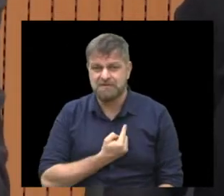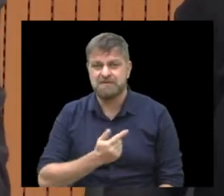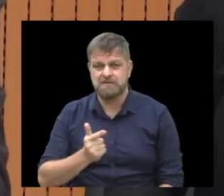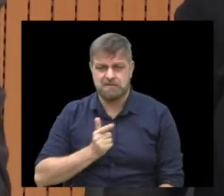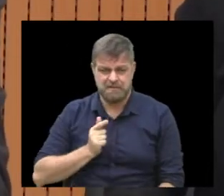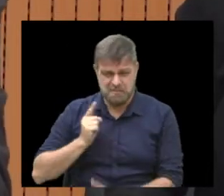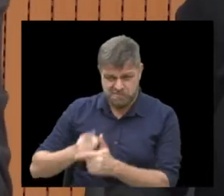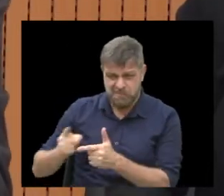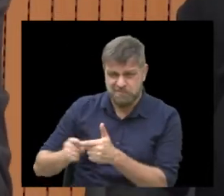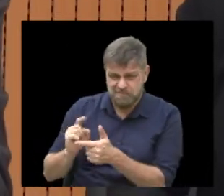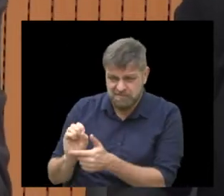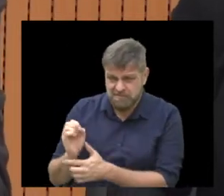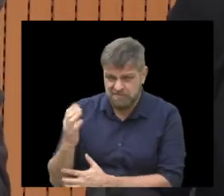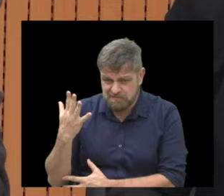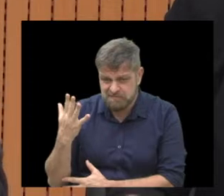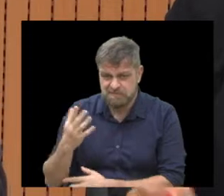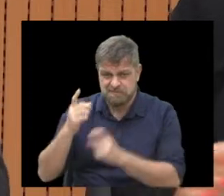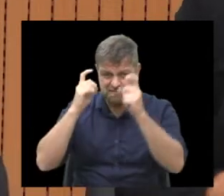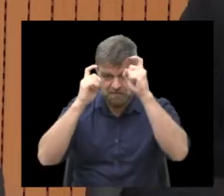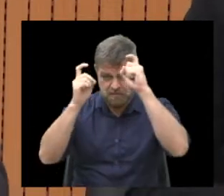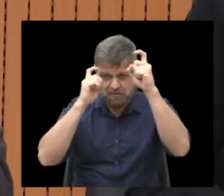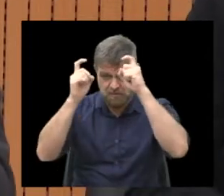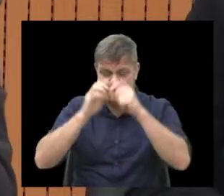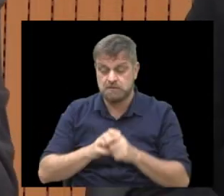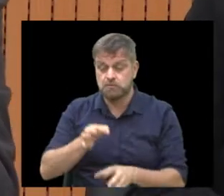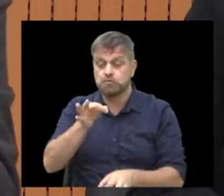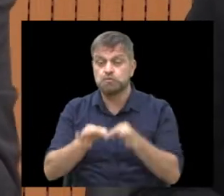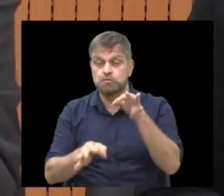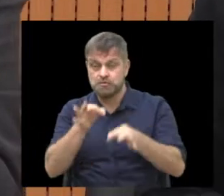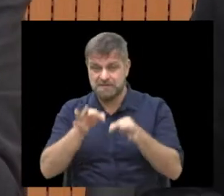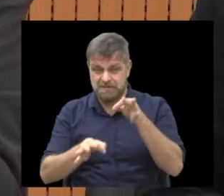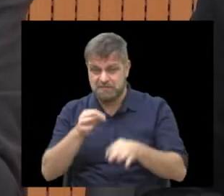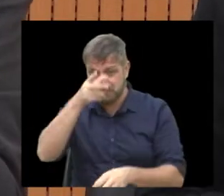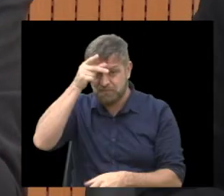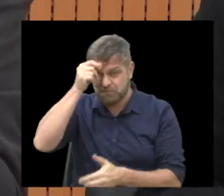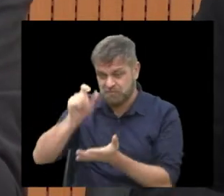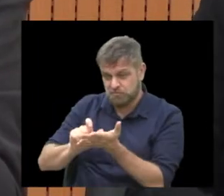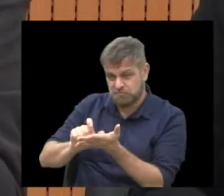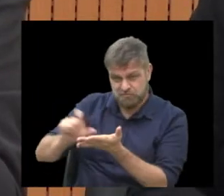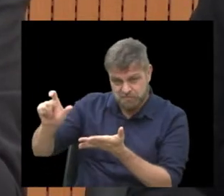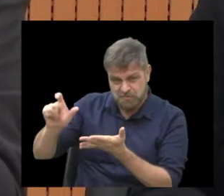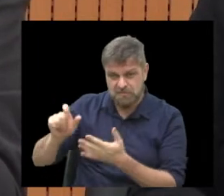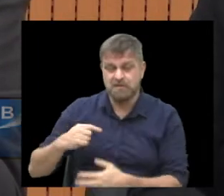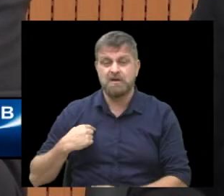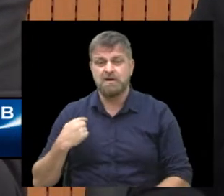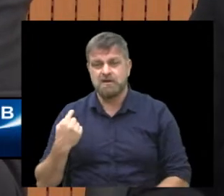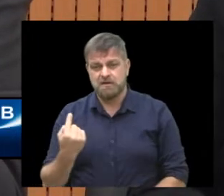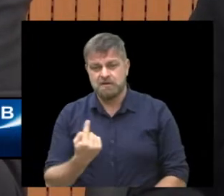ocorrência naquela sessão de julgamento, nós também